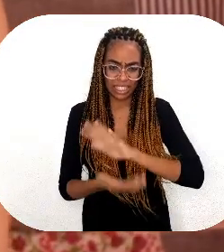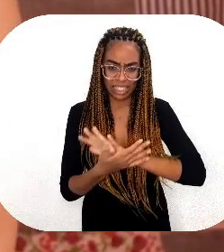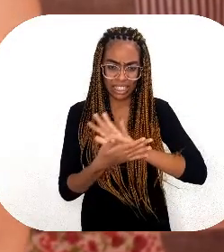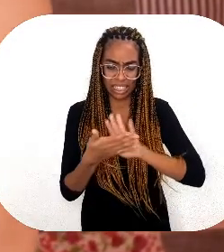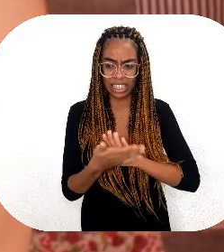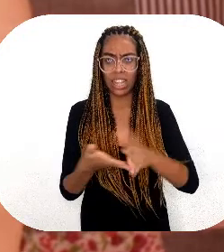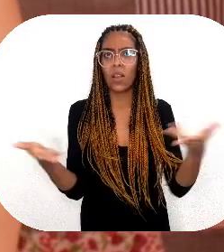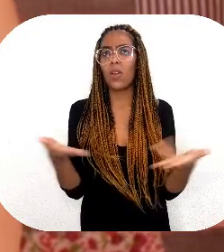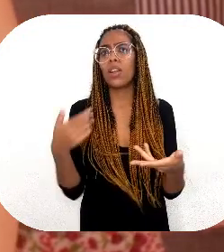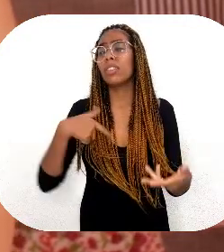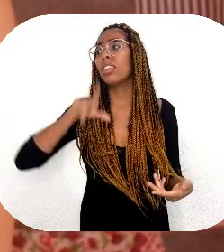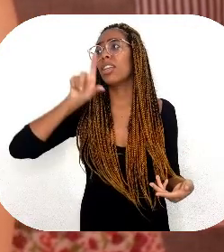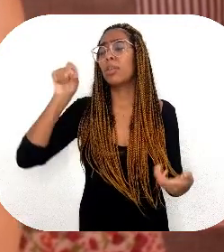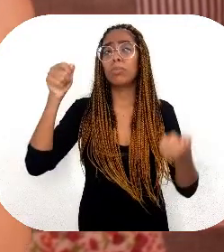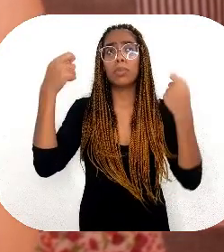é quase nada.